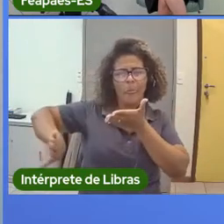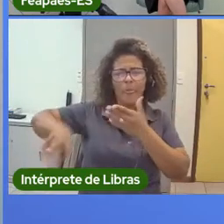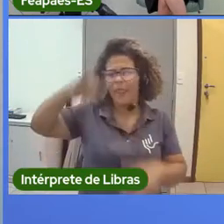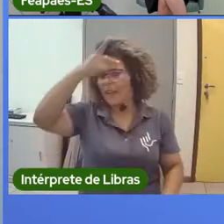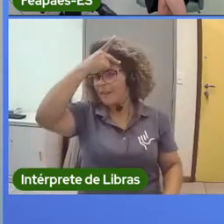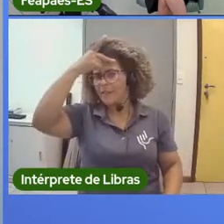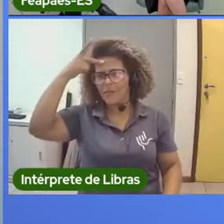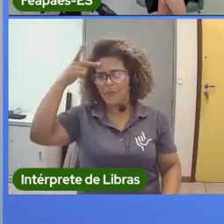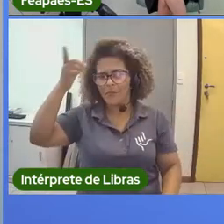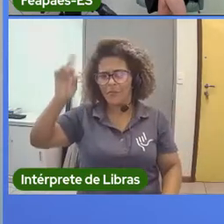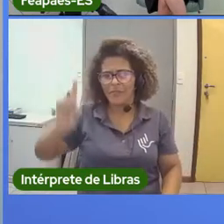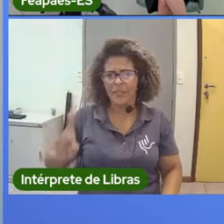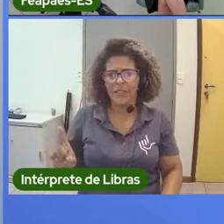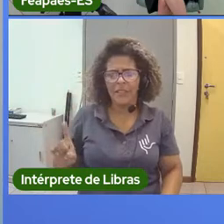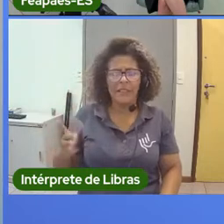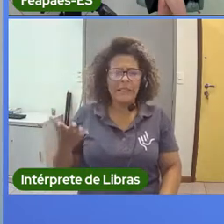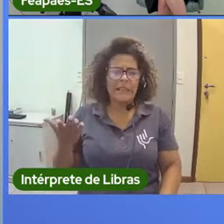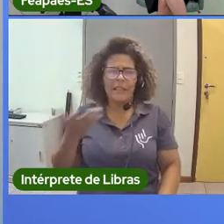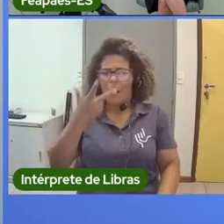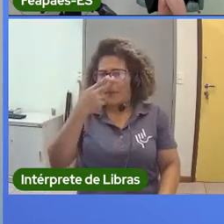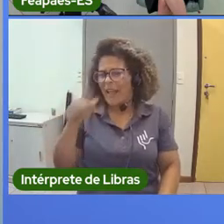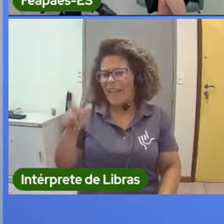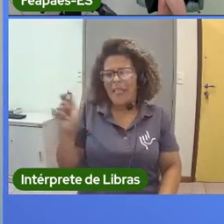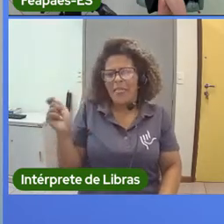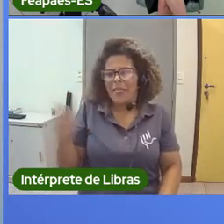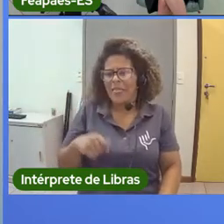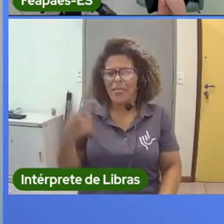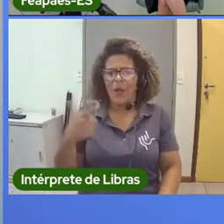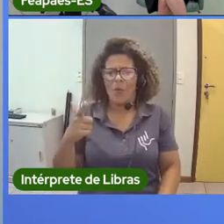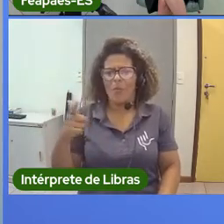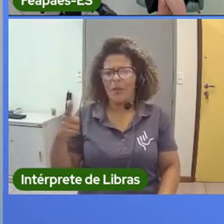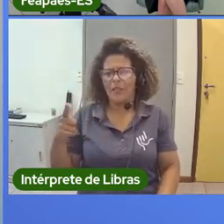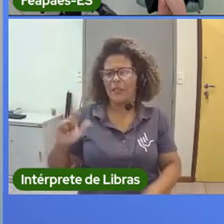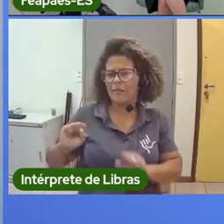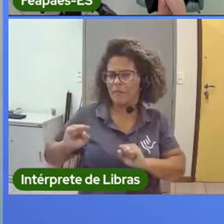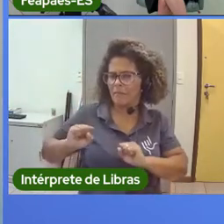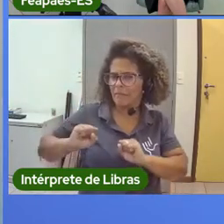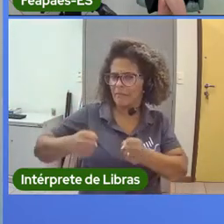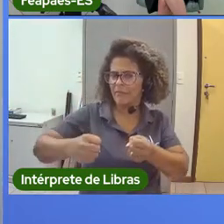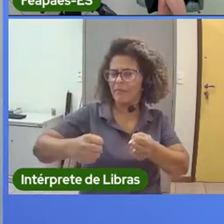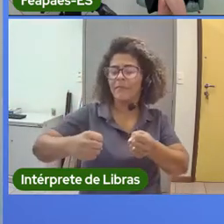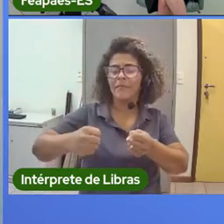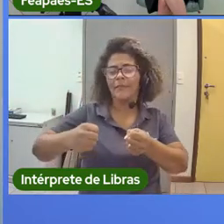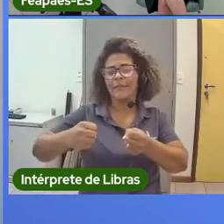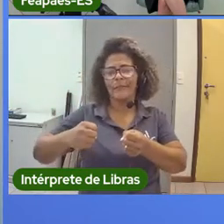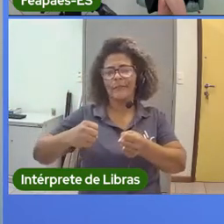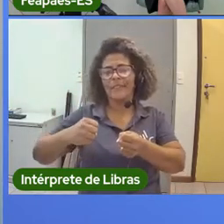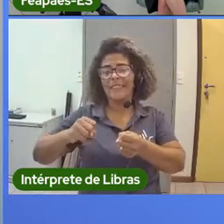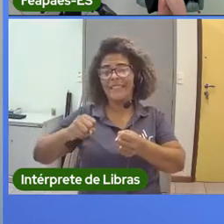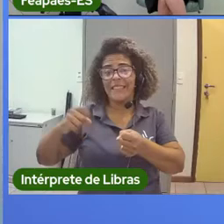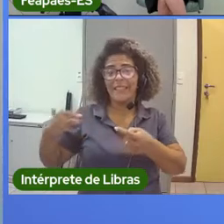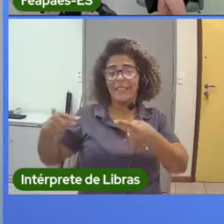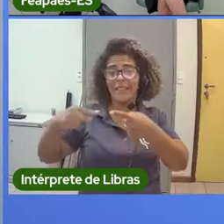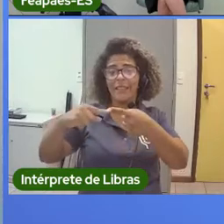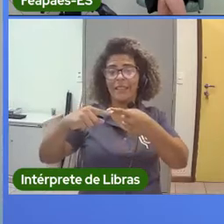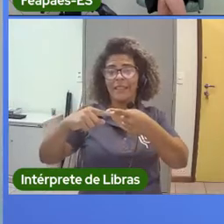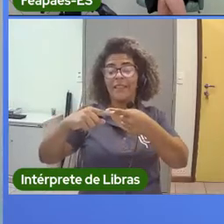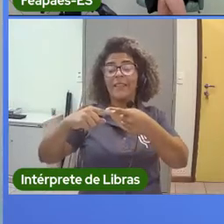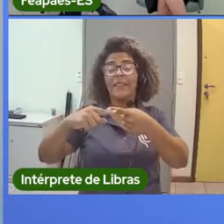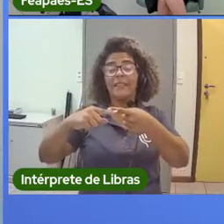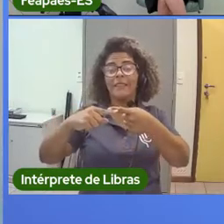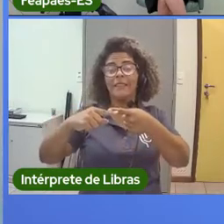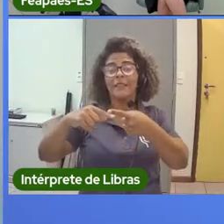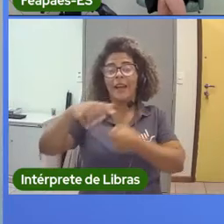aí preparadas para dar o máximo de si do ponto de vista da sua força física aí para